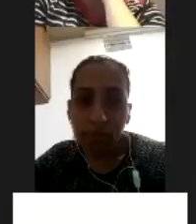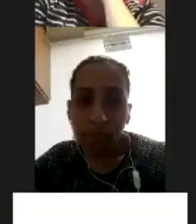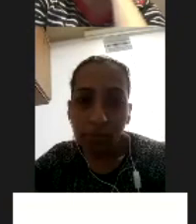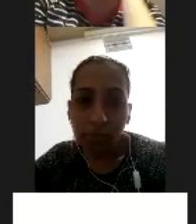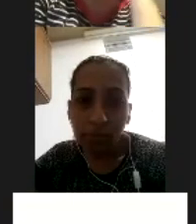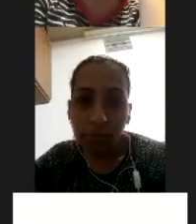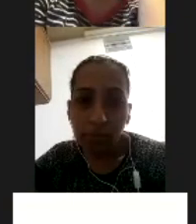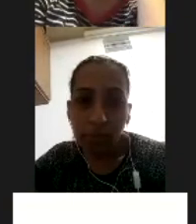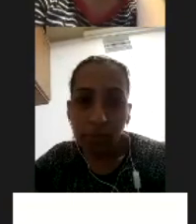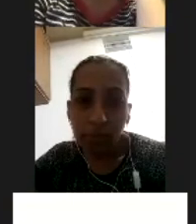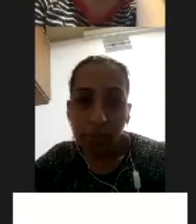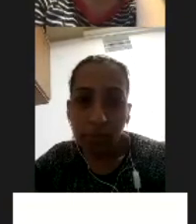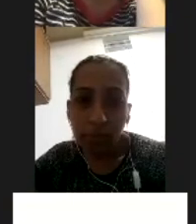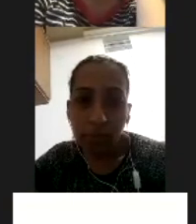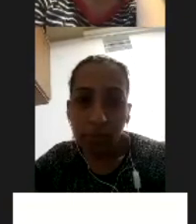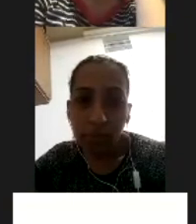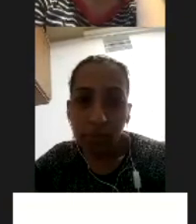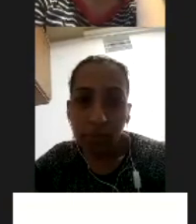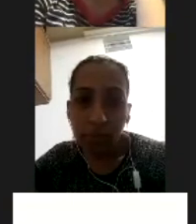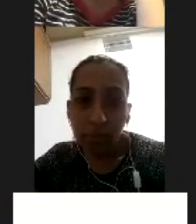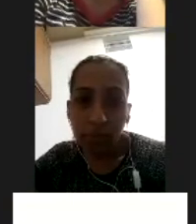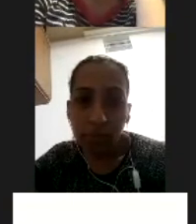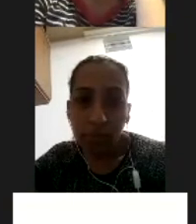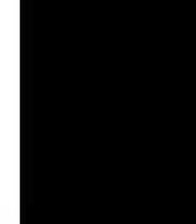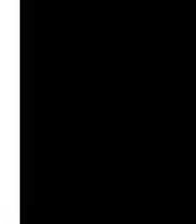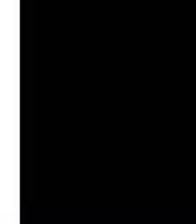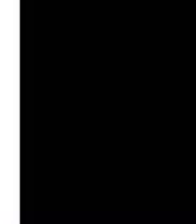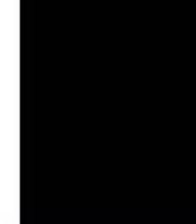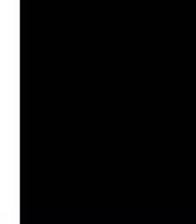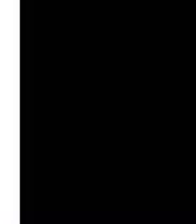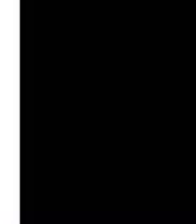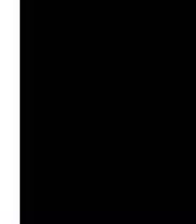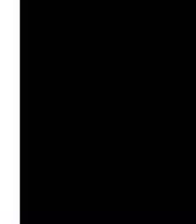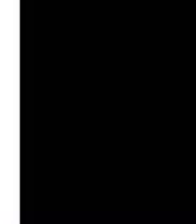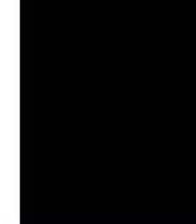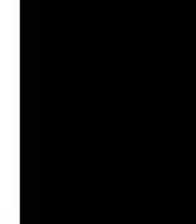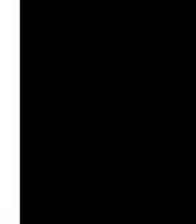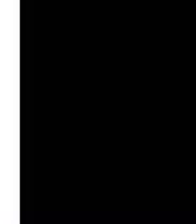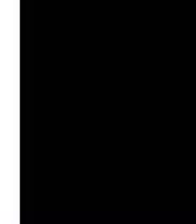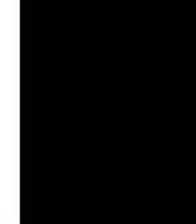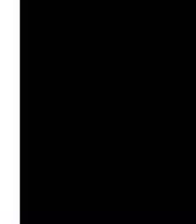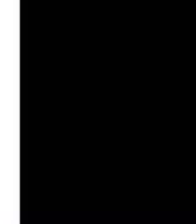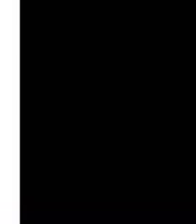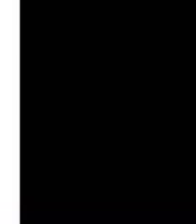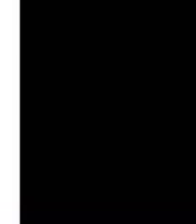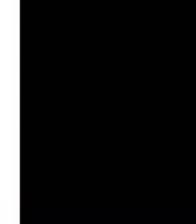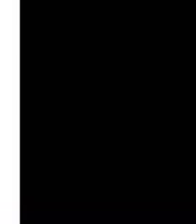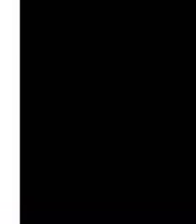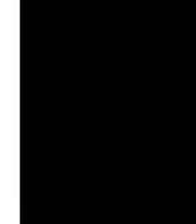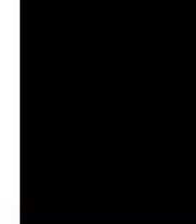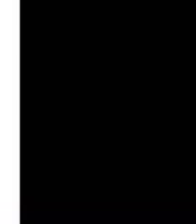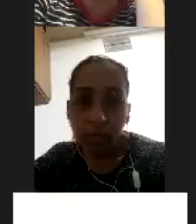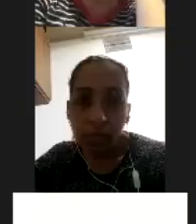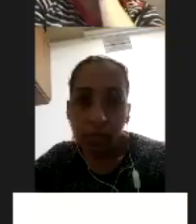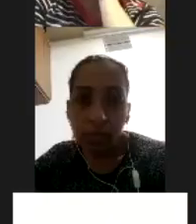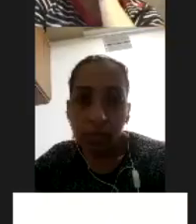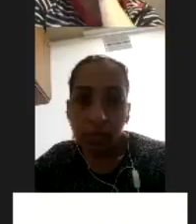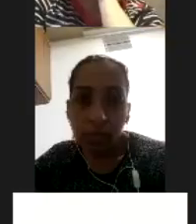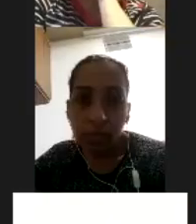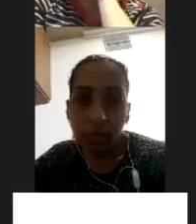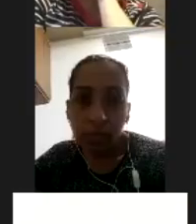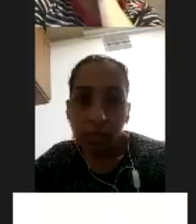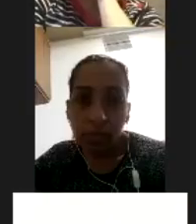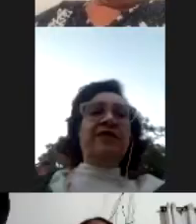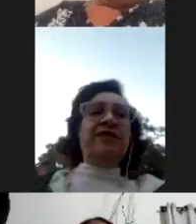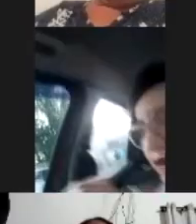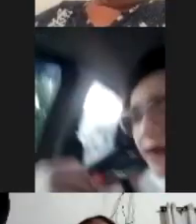Que são as duas pessoas que eu diria que são, pelo menos da minha audiência e da Débora, são pessoas que eu colocaria aí